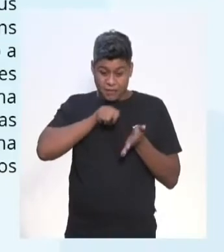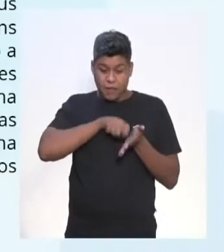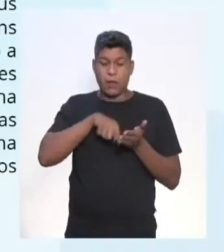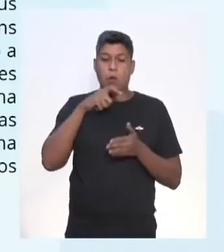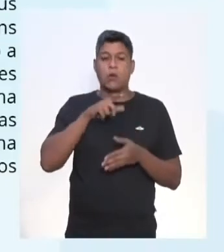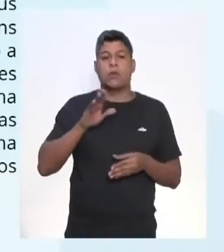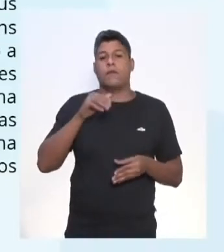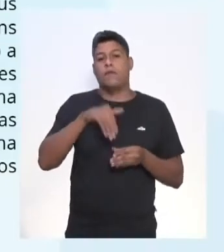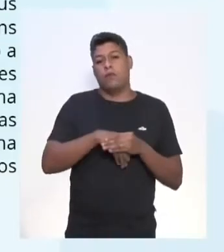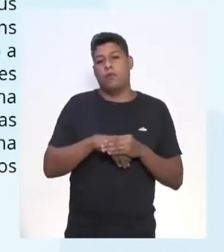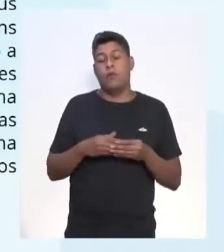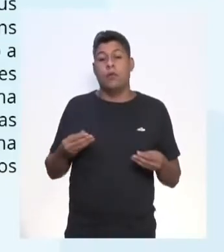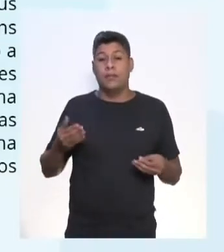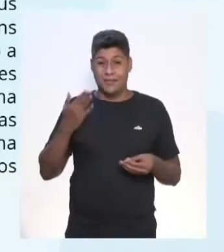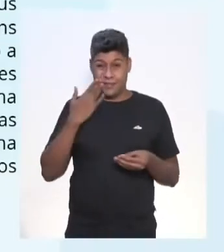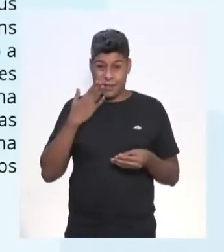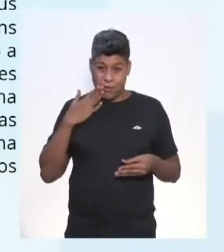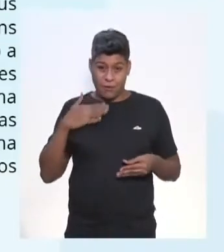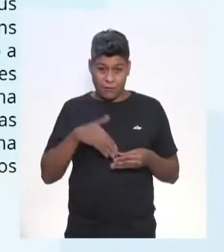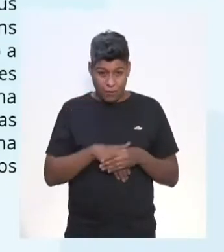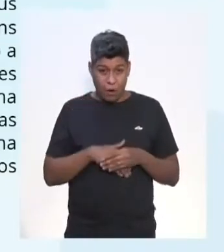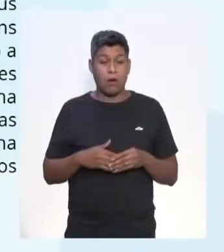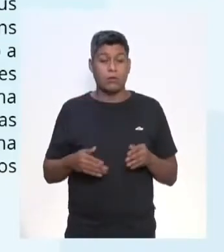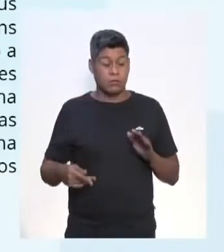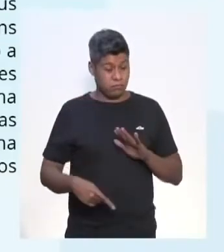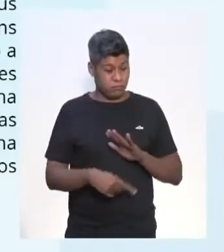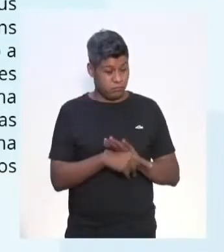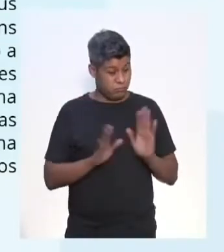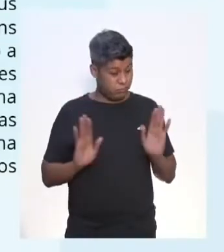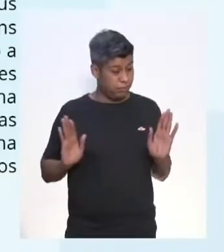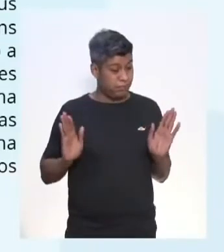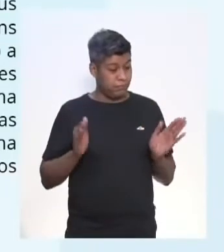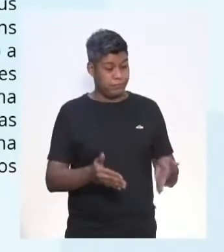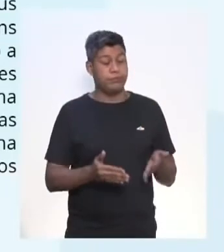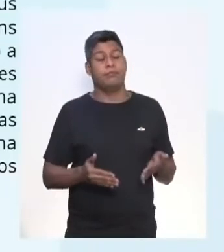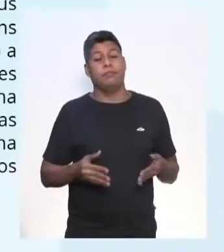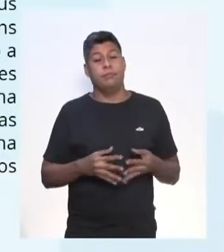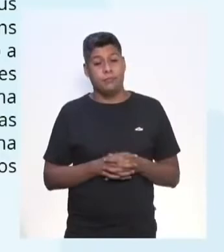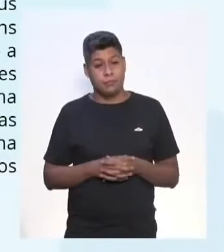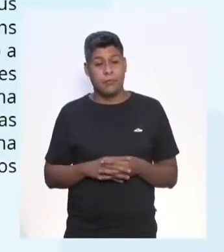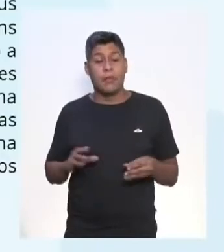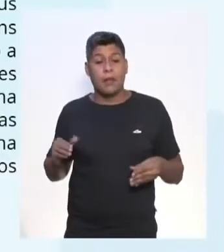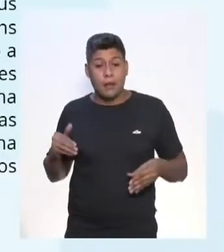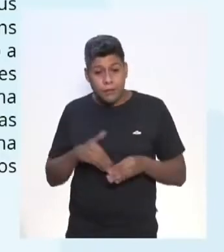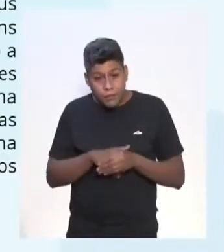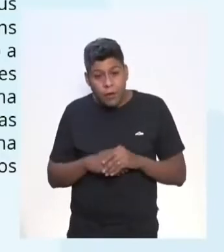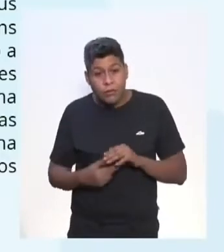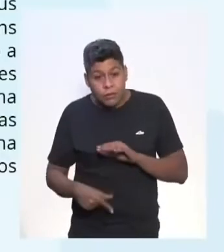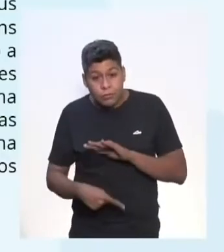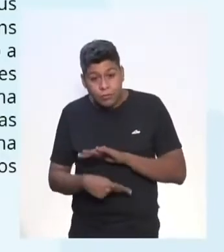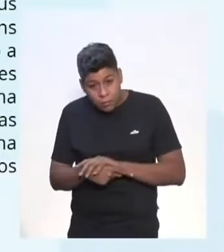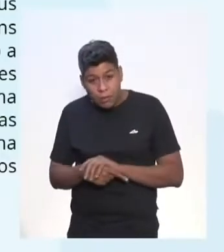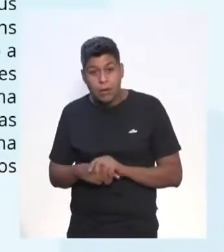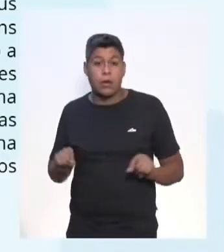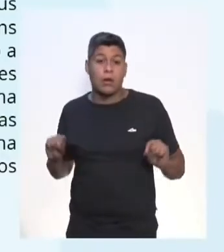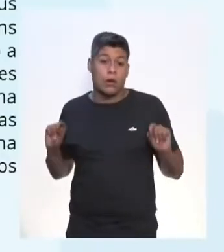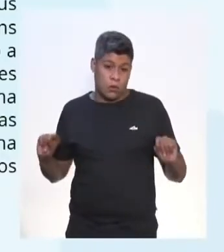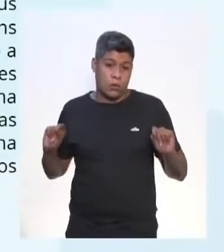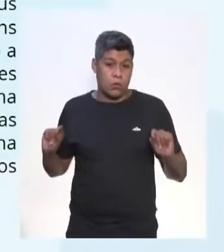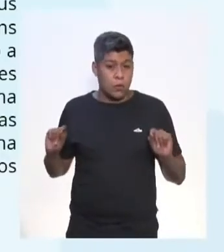só aí como que a questão da eleição está bem direcionada. O voto era restrito, então,